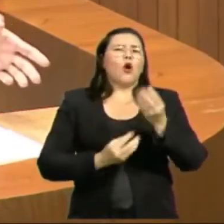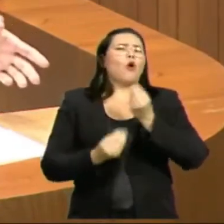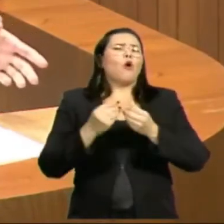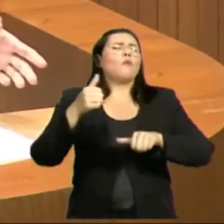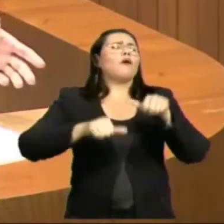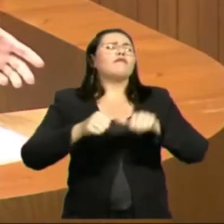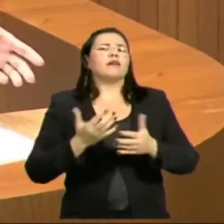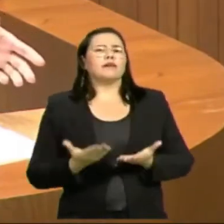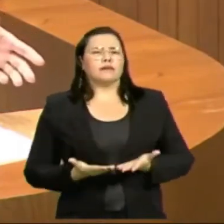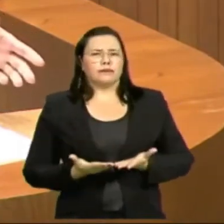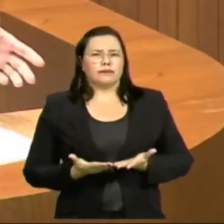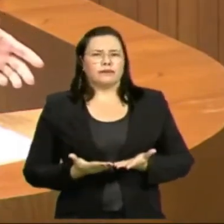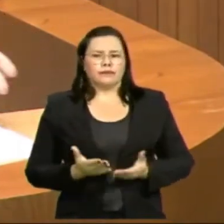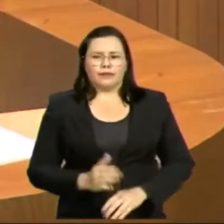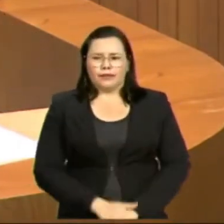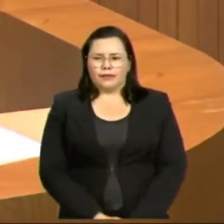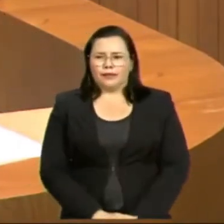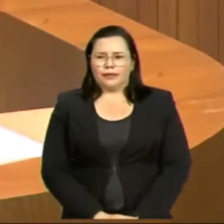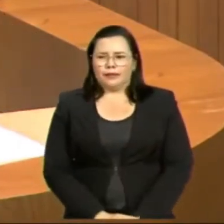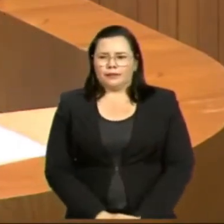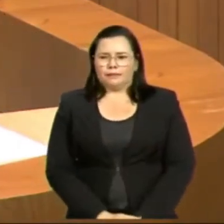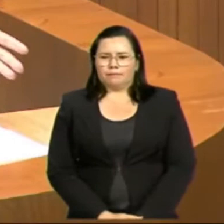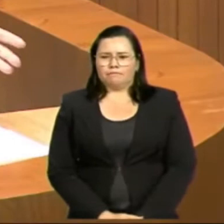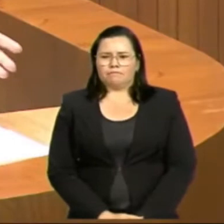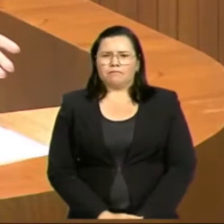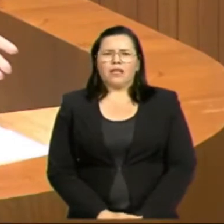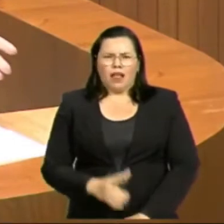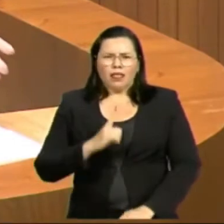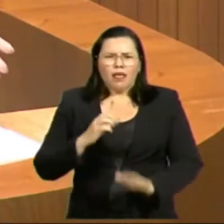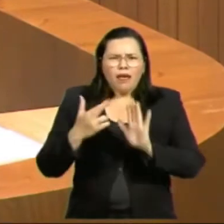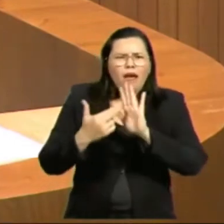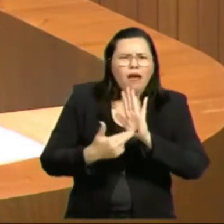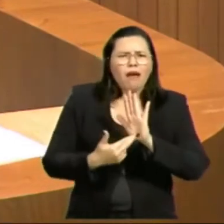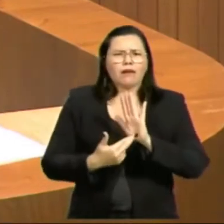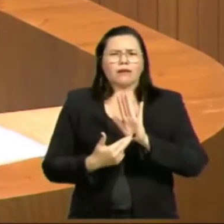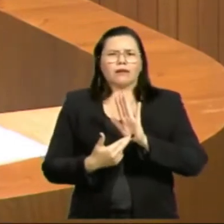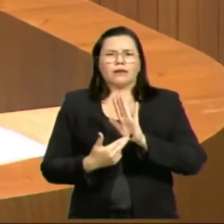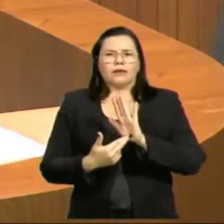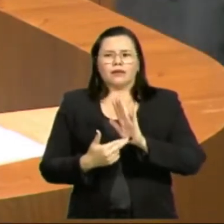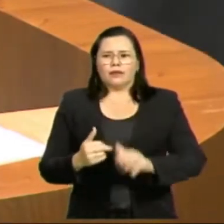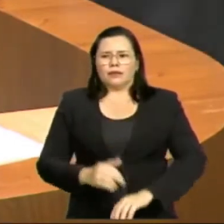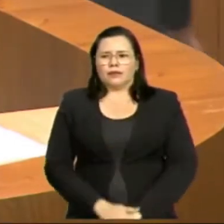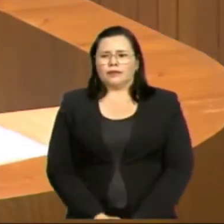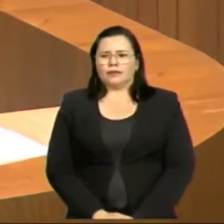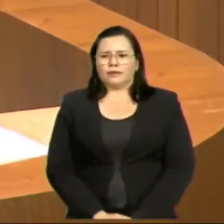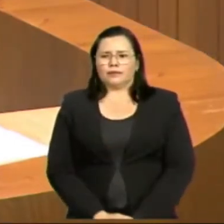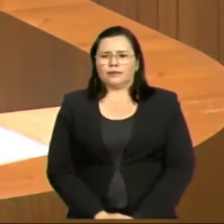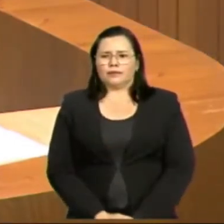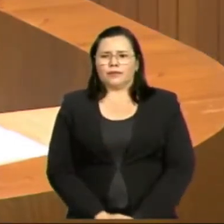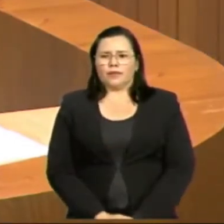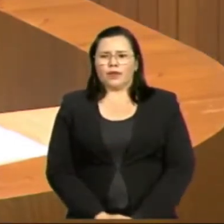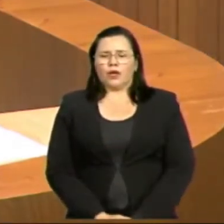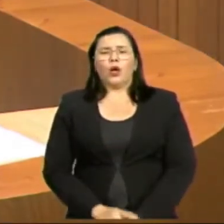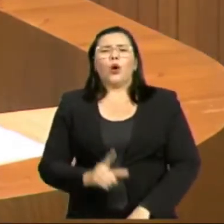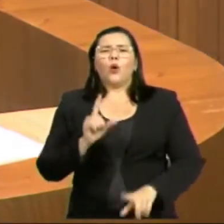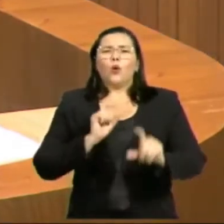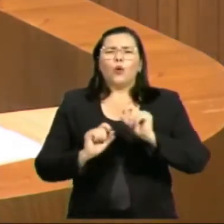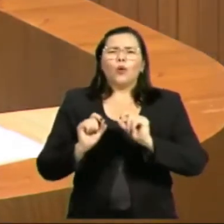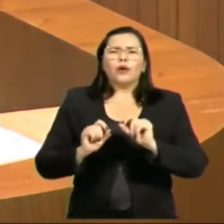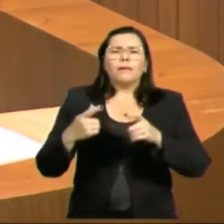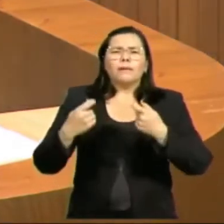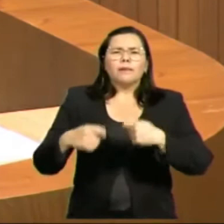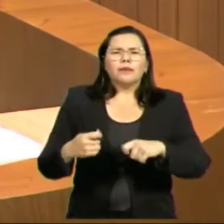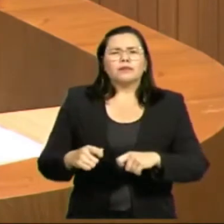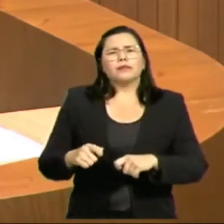pelo critério, e é preciso, na verdade, também fazer uma análise de